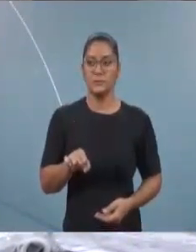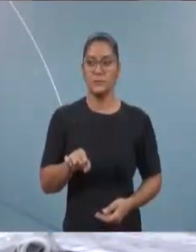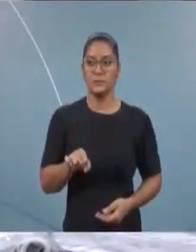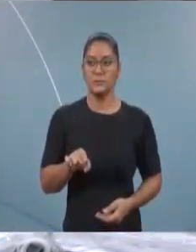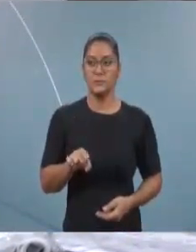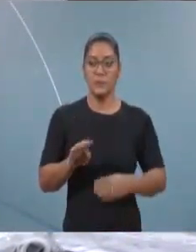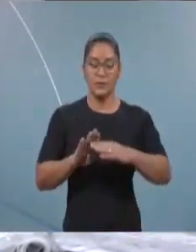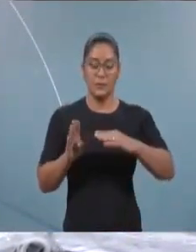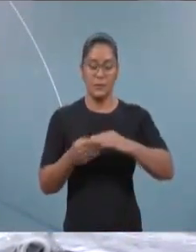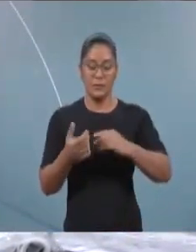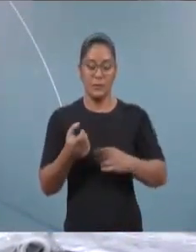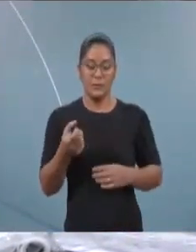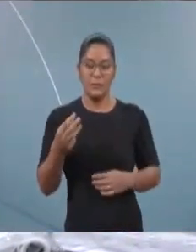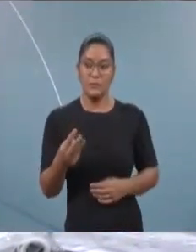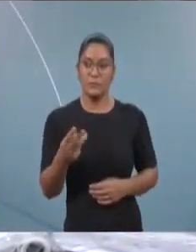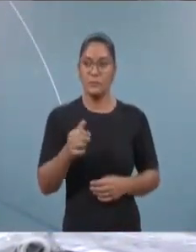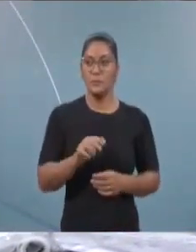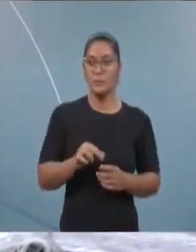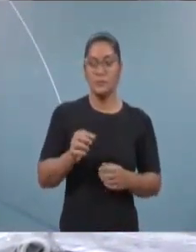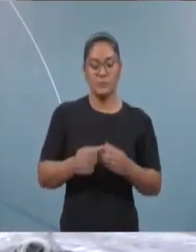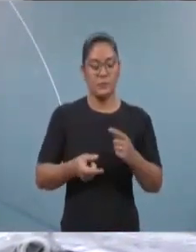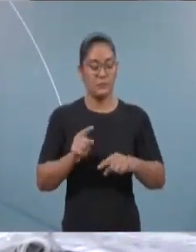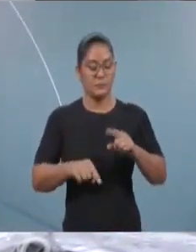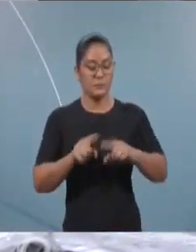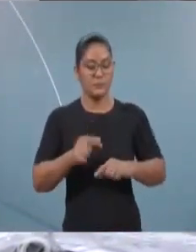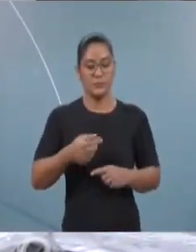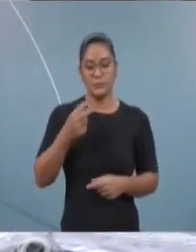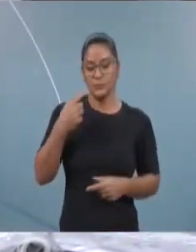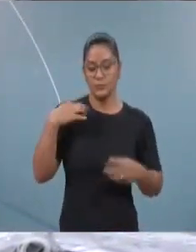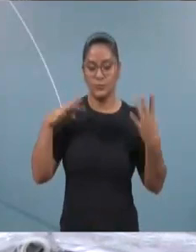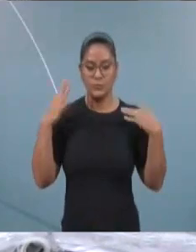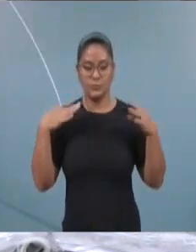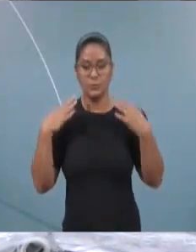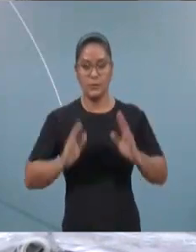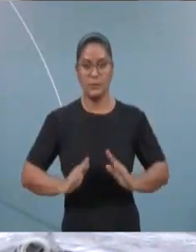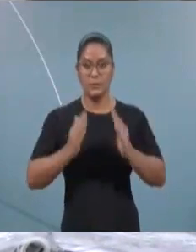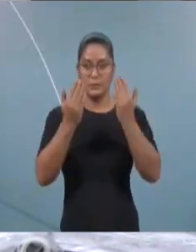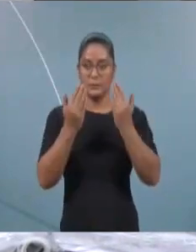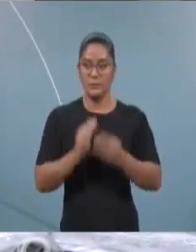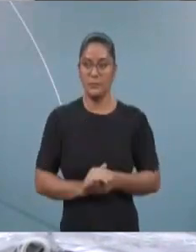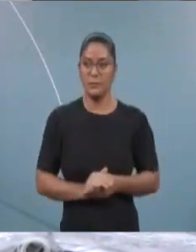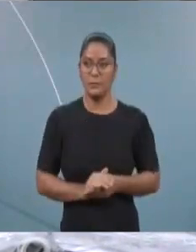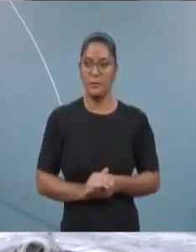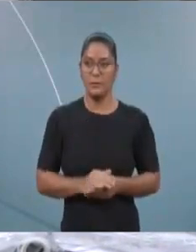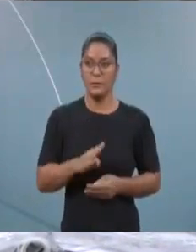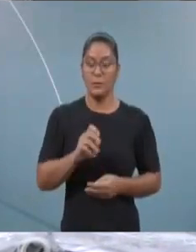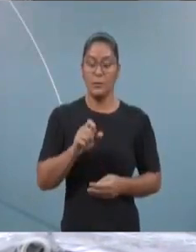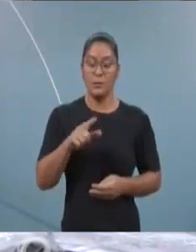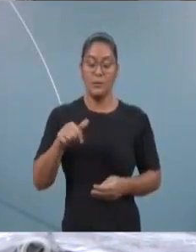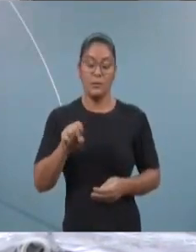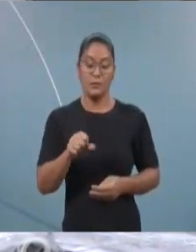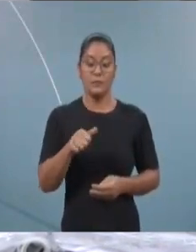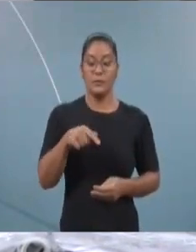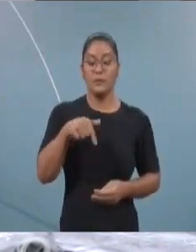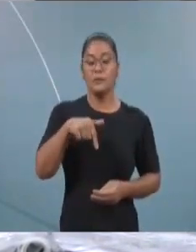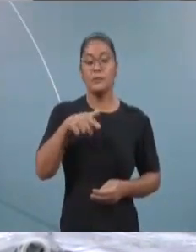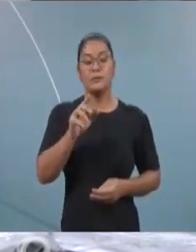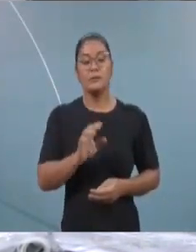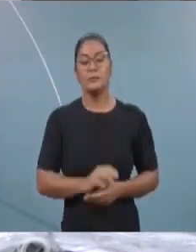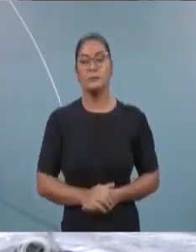391/21 projeto de leis que reconhece o patrimônio cultural e material turista da festa Bossa e jaz nesse